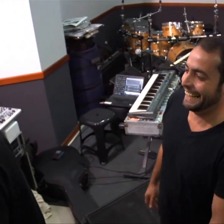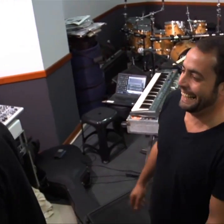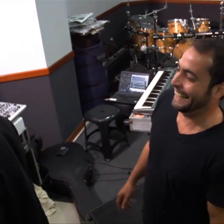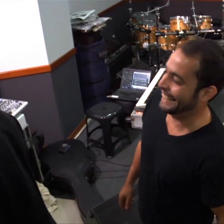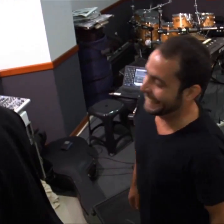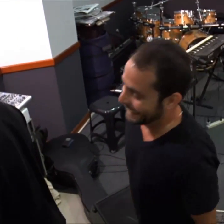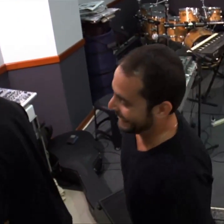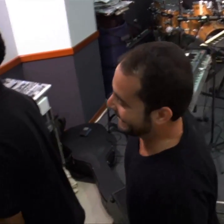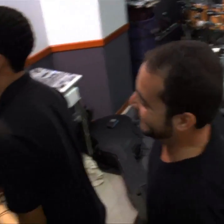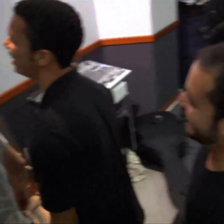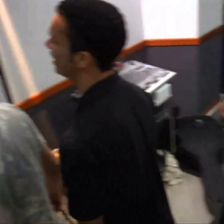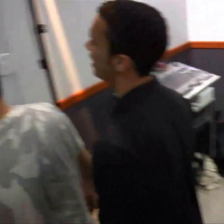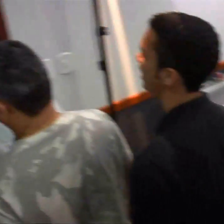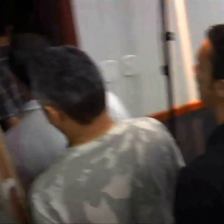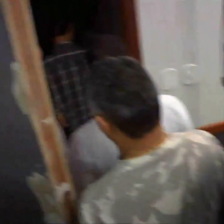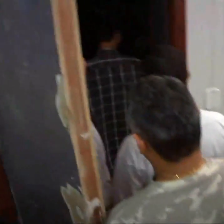Palhaço. Ah,